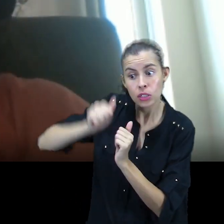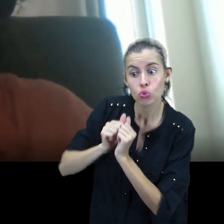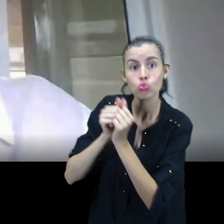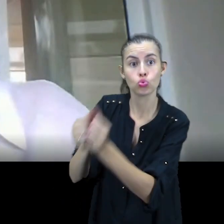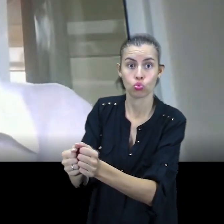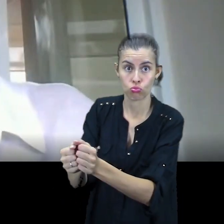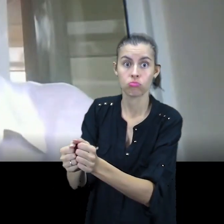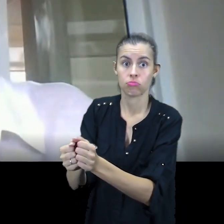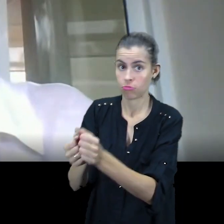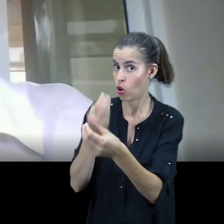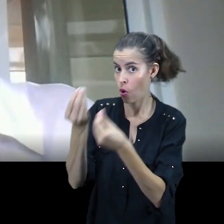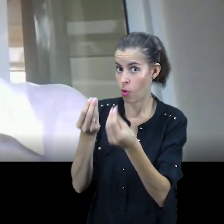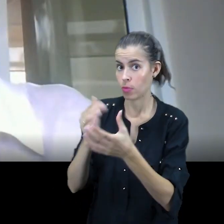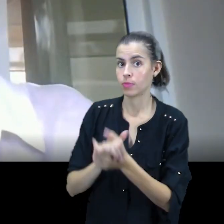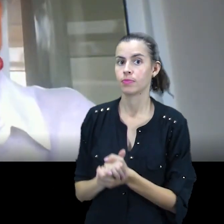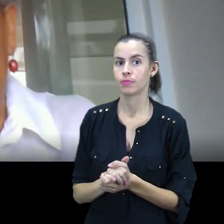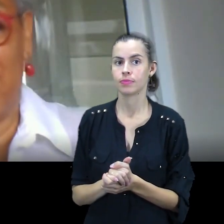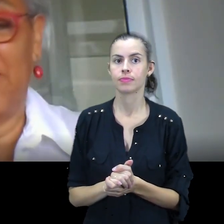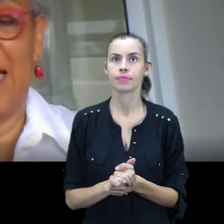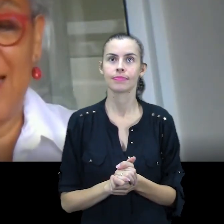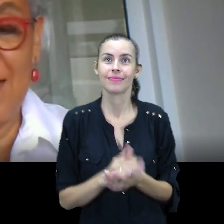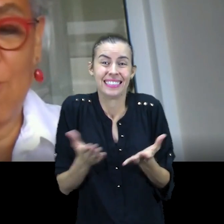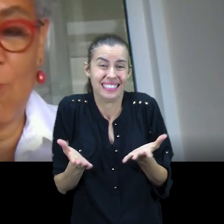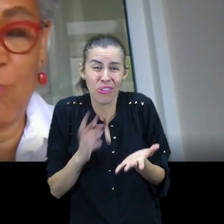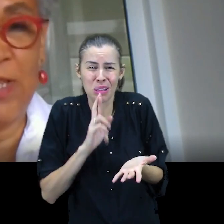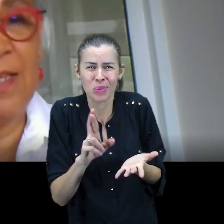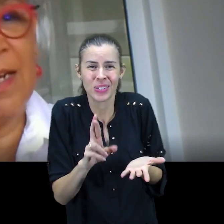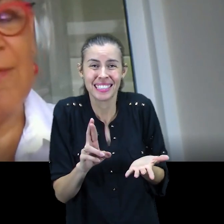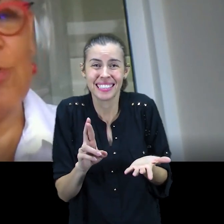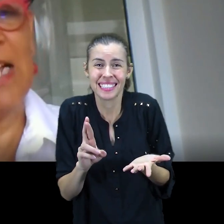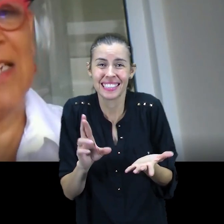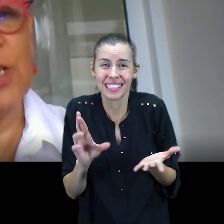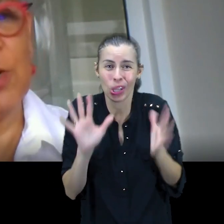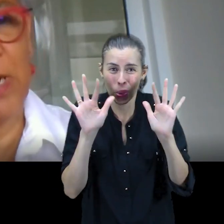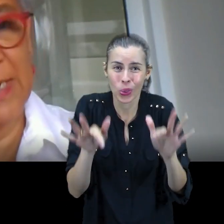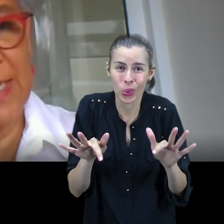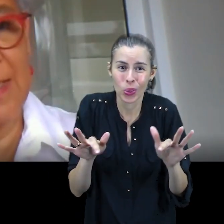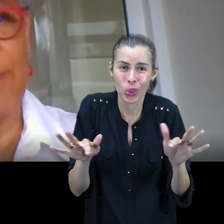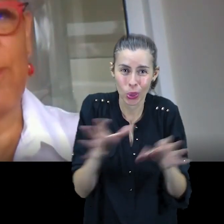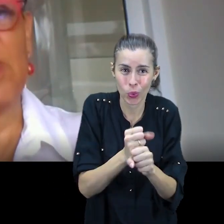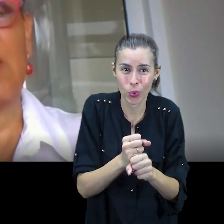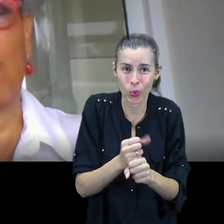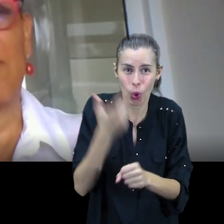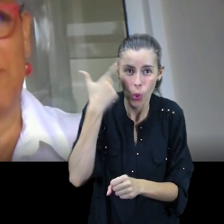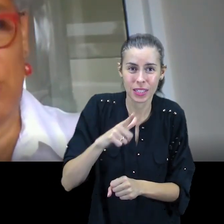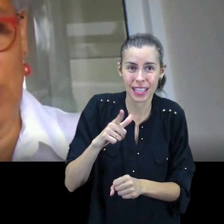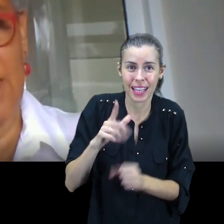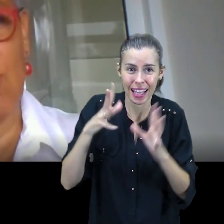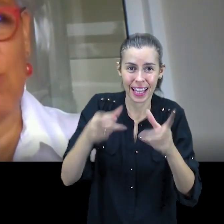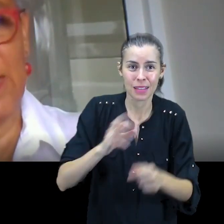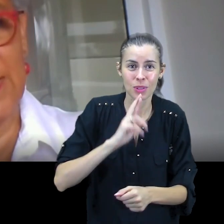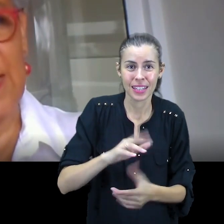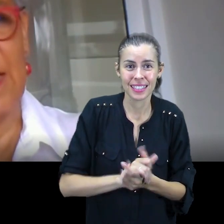Sim, respondeu, Carolina, e fiquei com muita vontade de conhecer essa proposta nova em